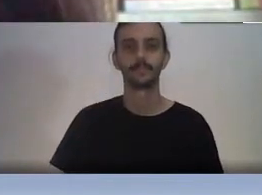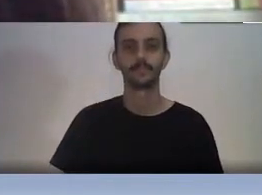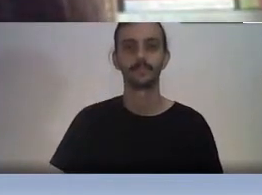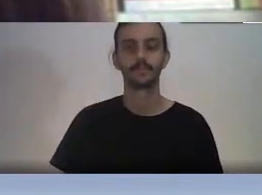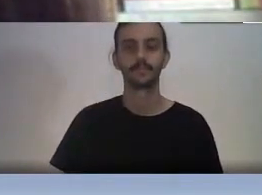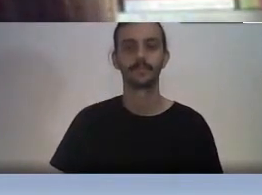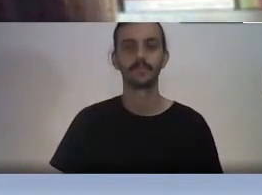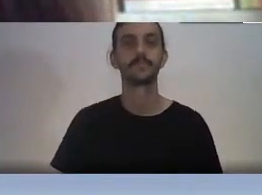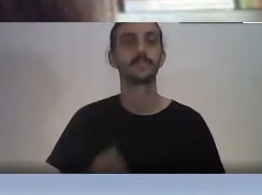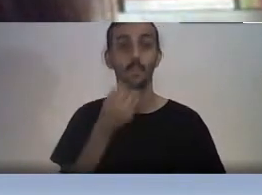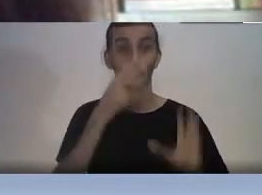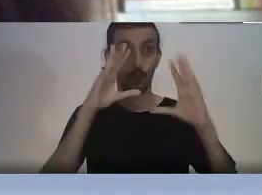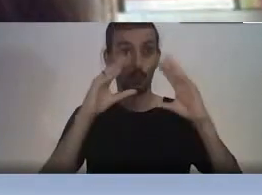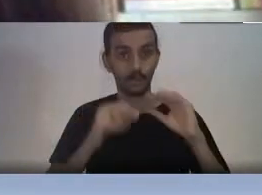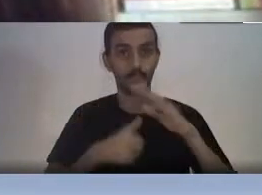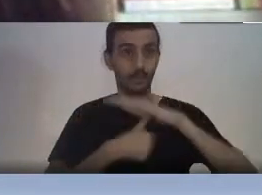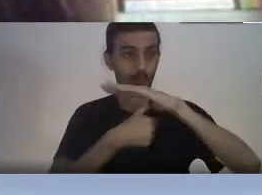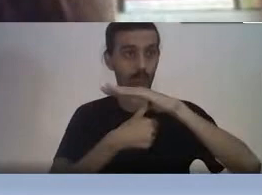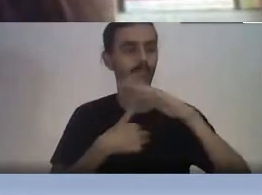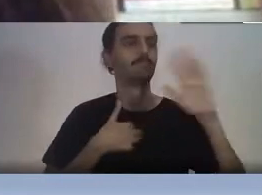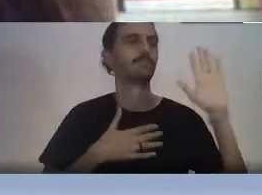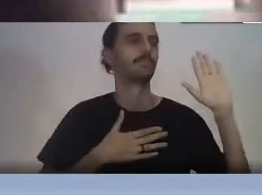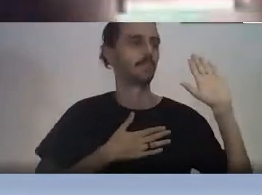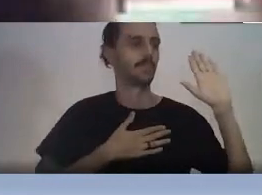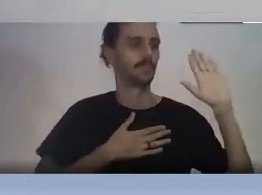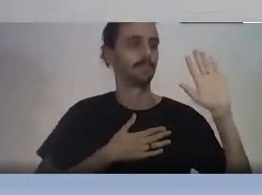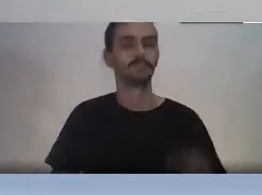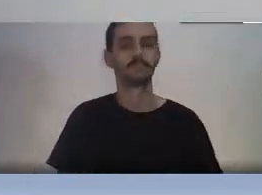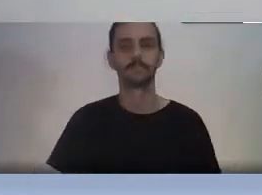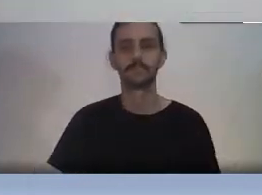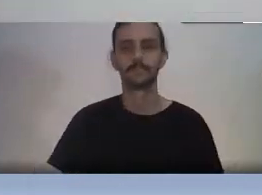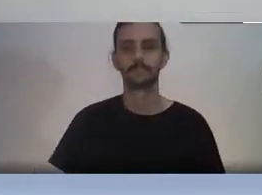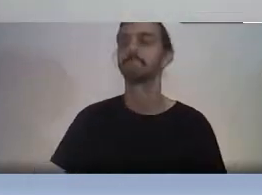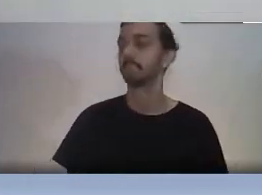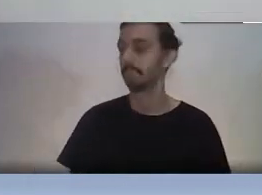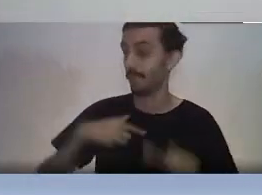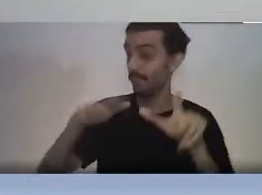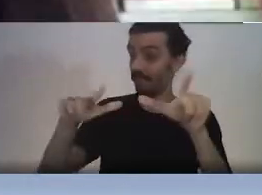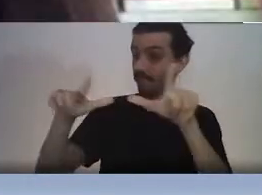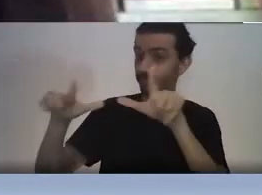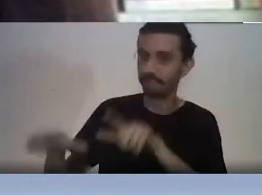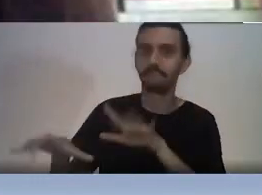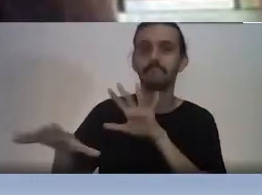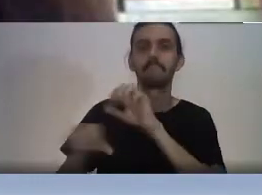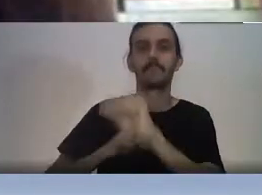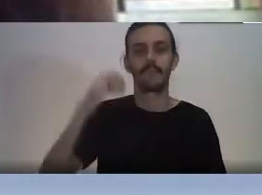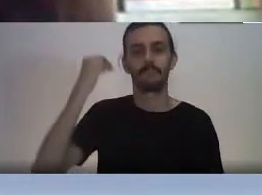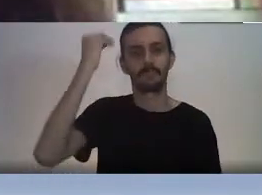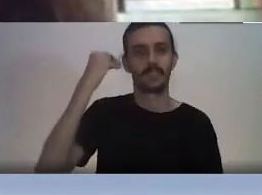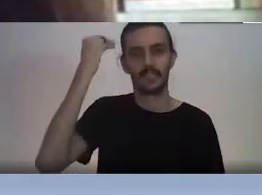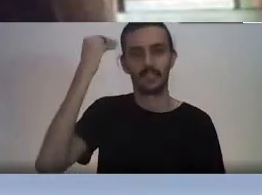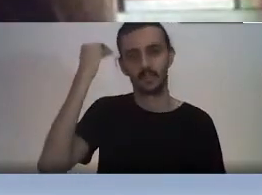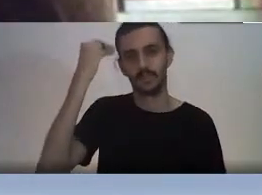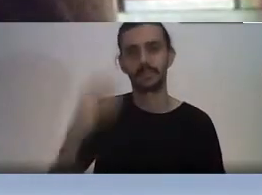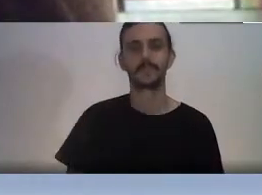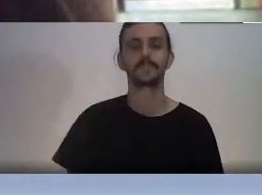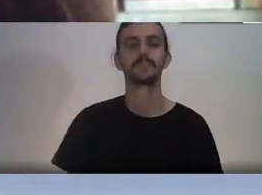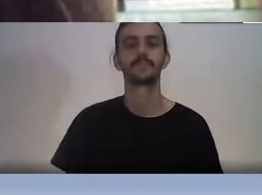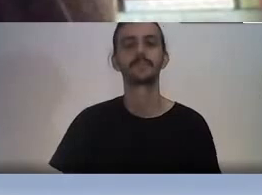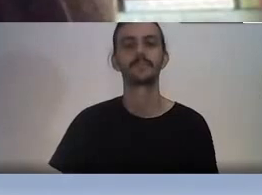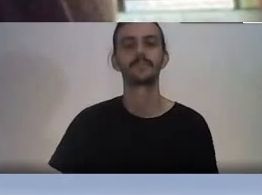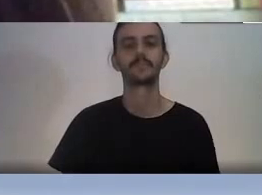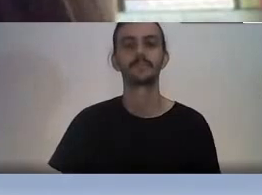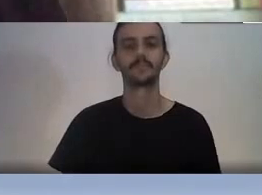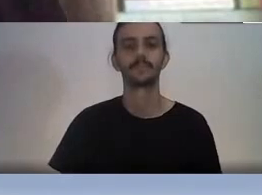Boa noite, reitora. Assim eu prometo. Eu lhe concedo o grau de psicólogo. Obrigado, reitora.